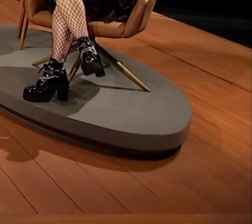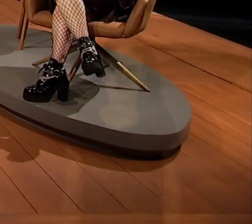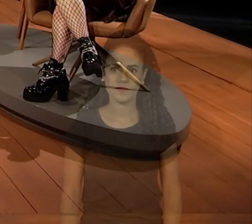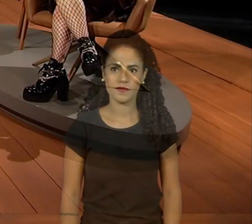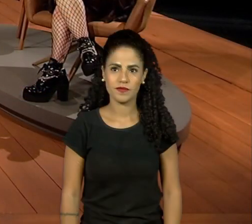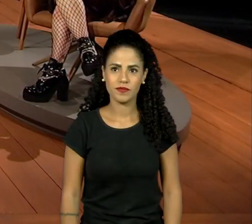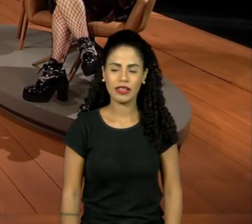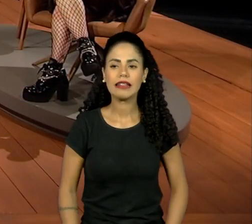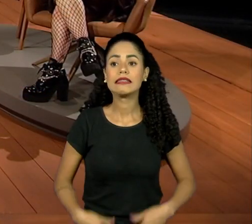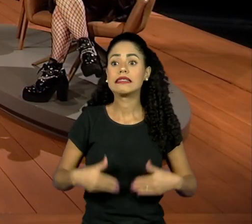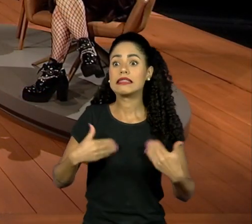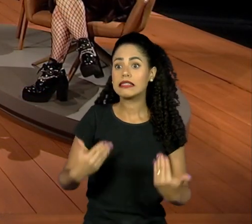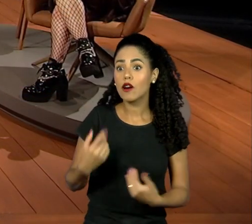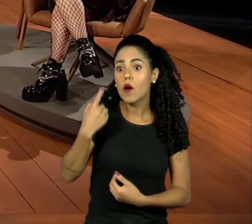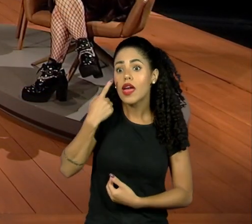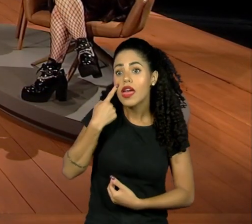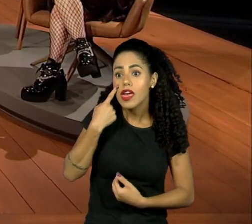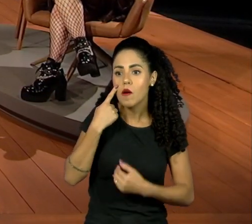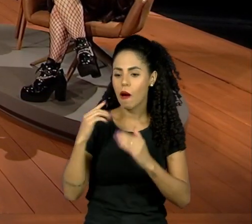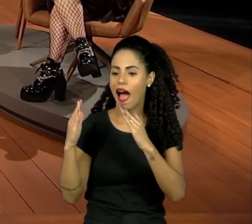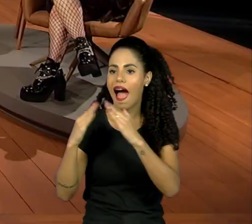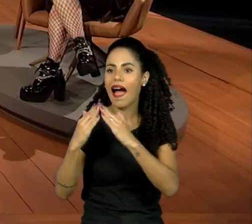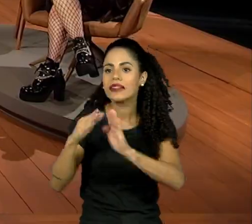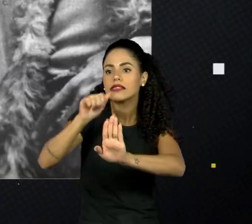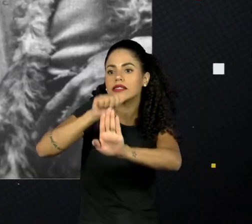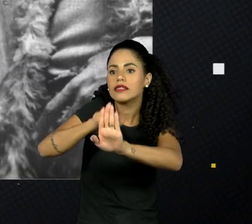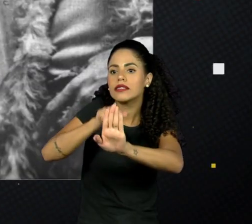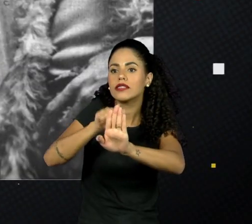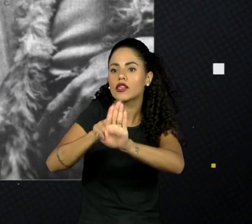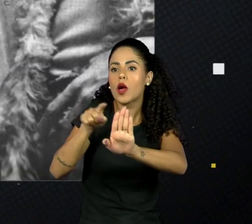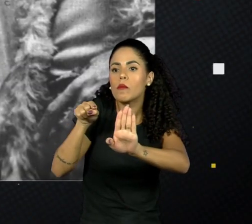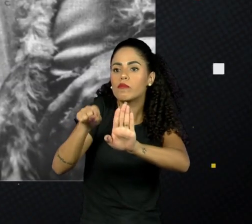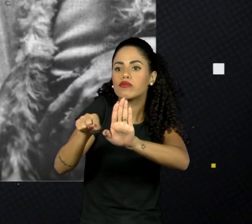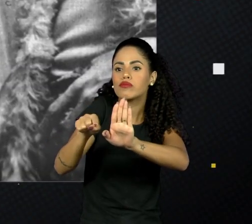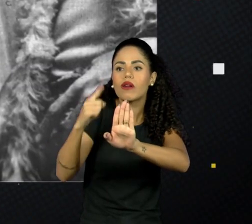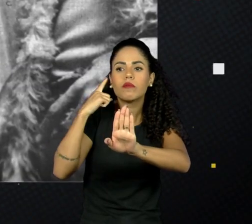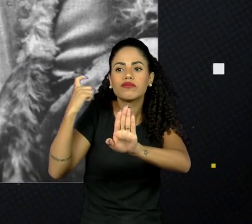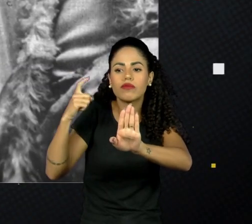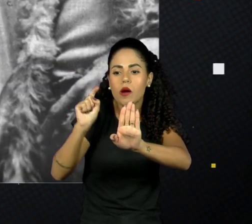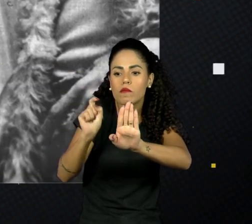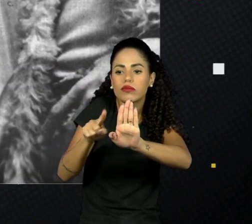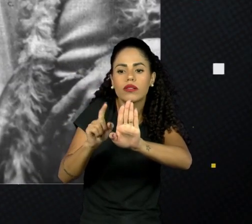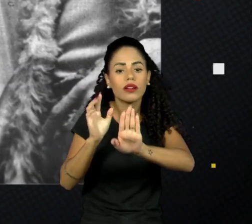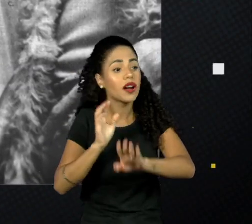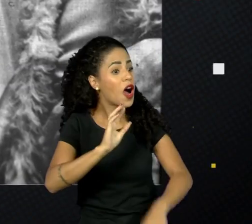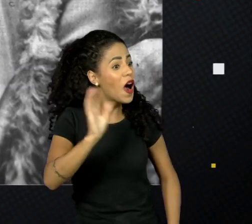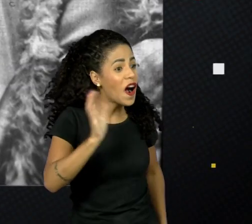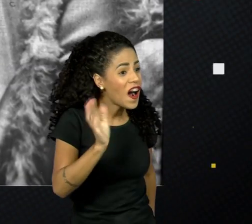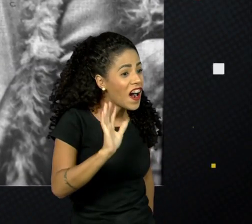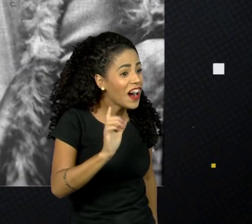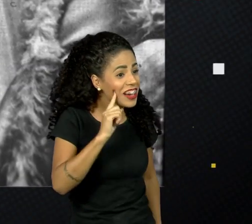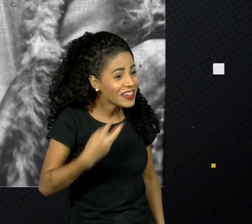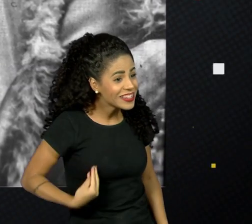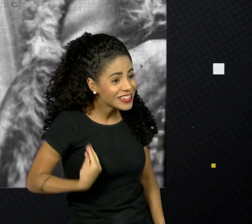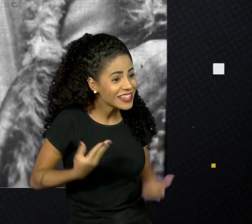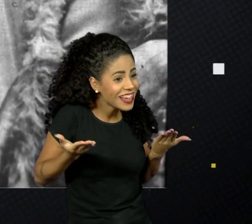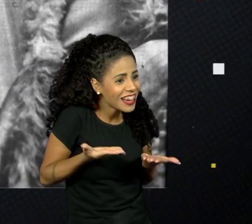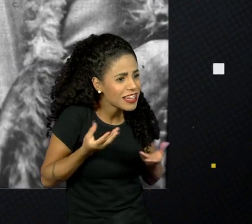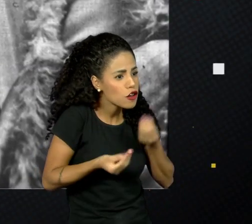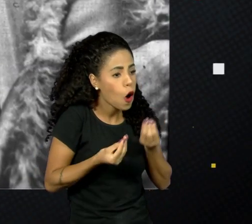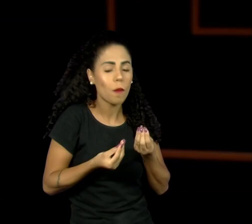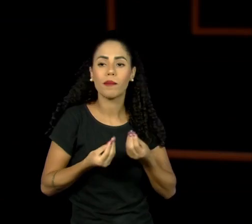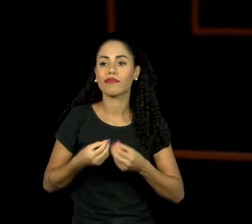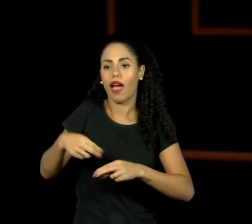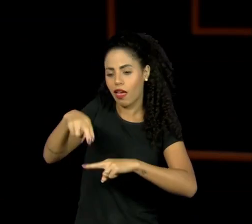Quando eu bato na campainha de Moraes, Paulinho e Galvão, que eles abrem, oi, Bi, você aqui, tudo bem? Tá Moraes sentado